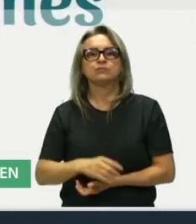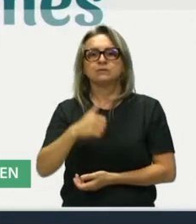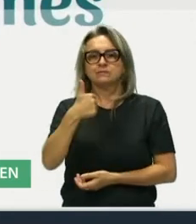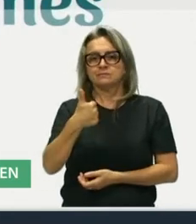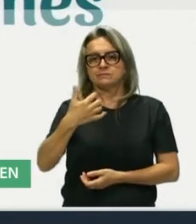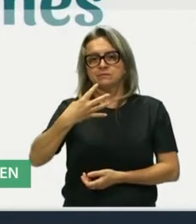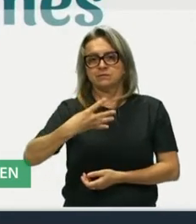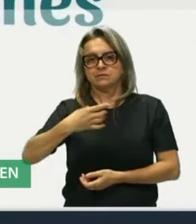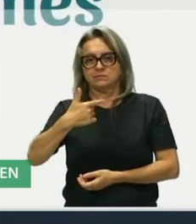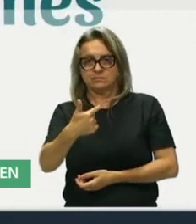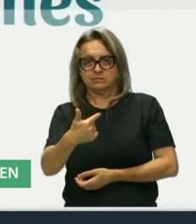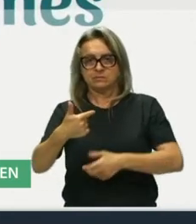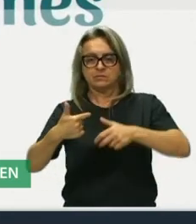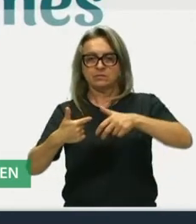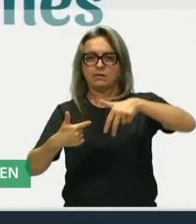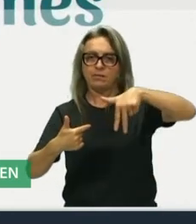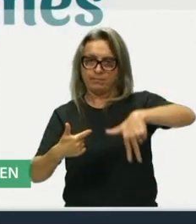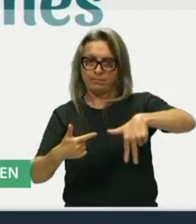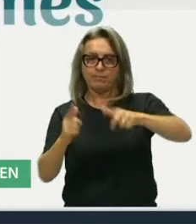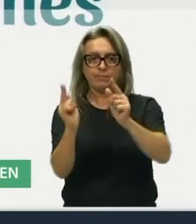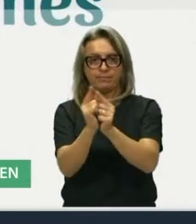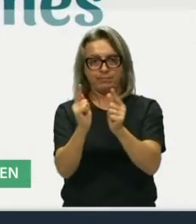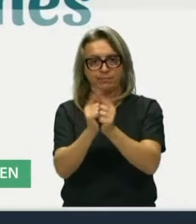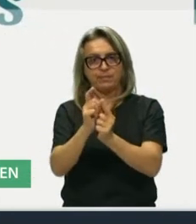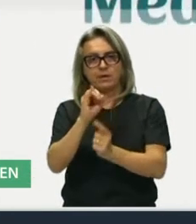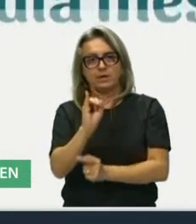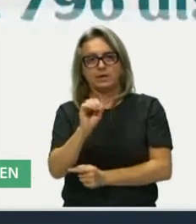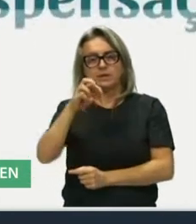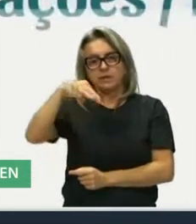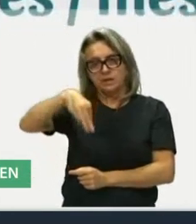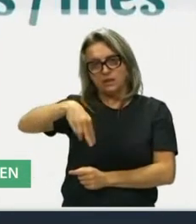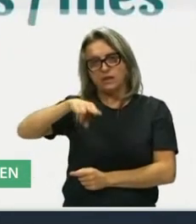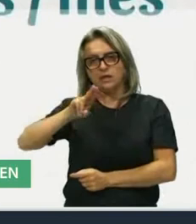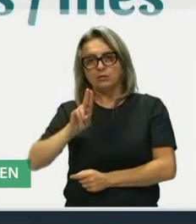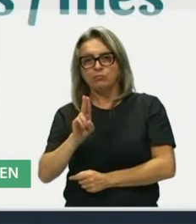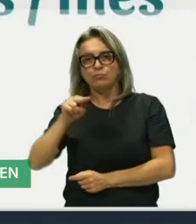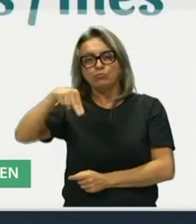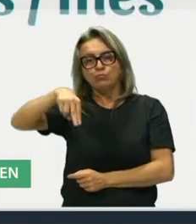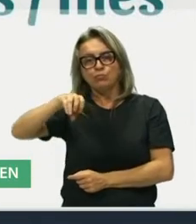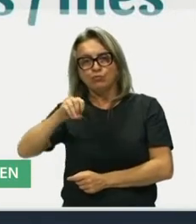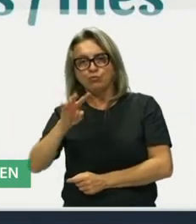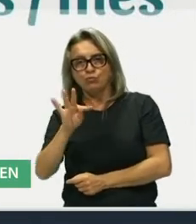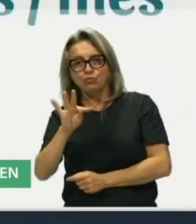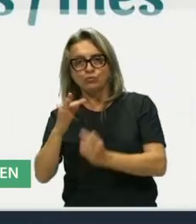142 pacientes atendidos na imunoterapia e